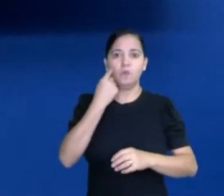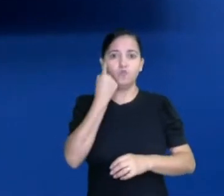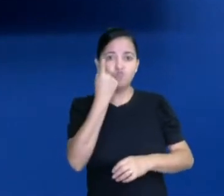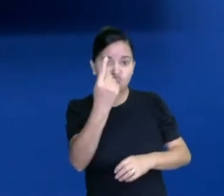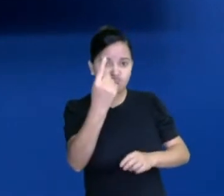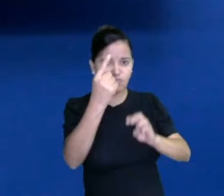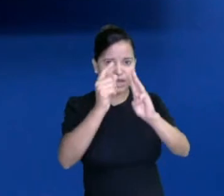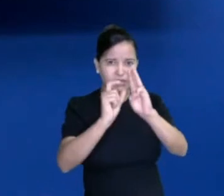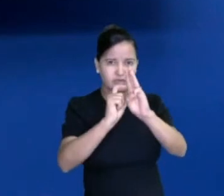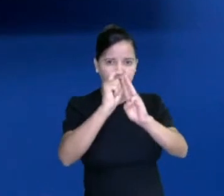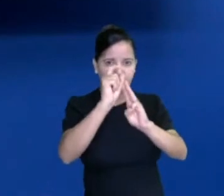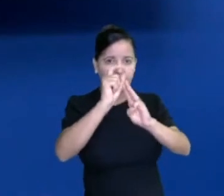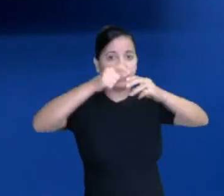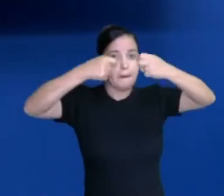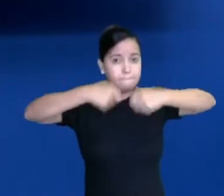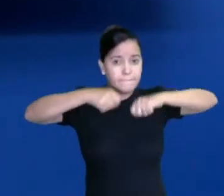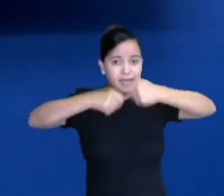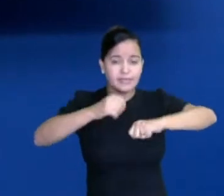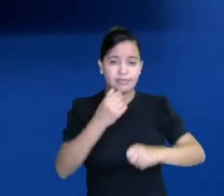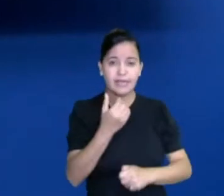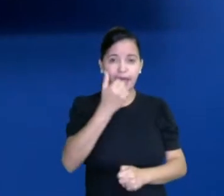preciso de 10